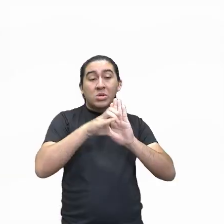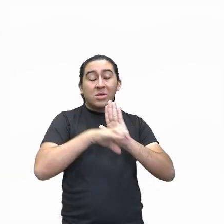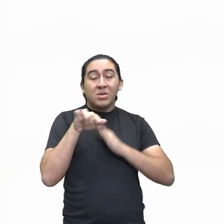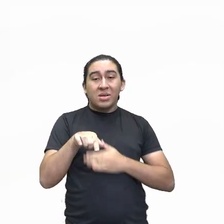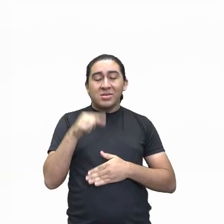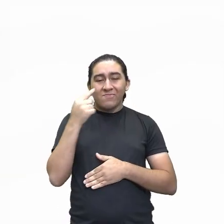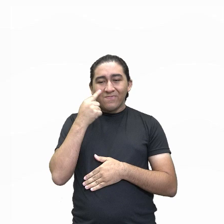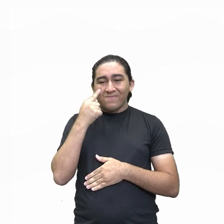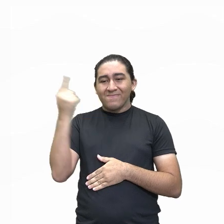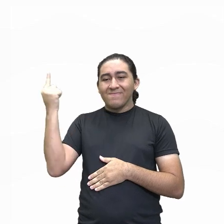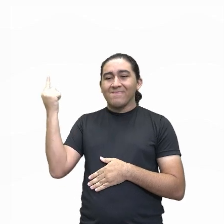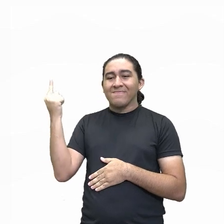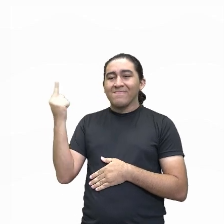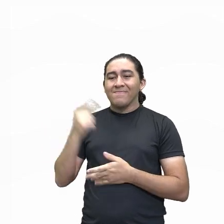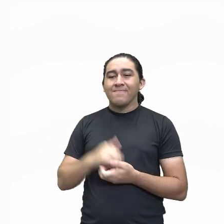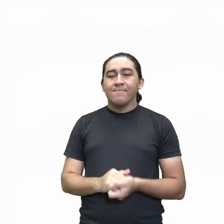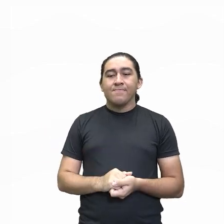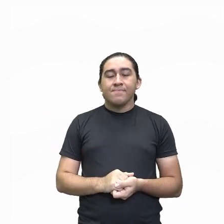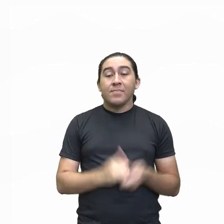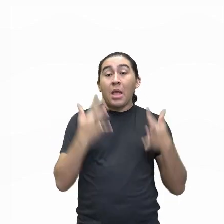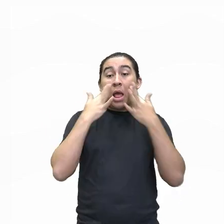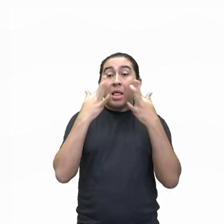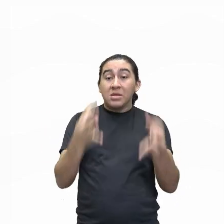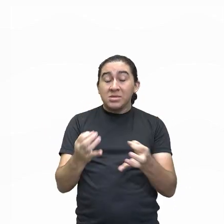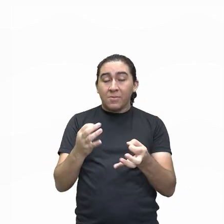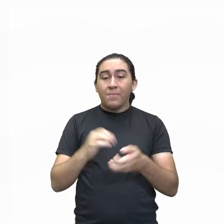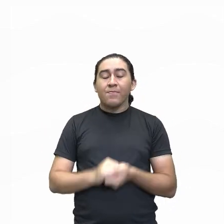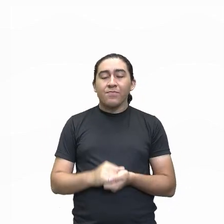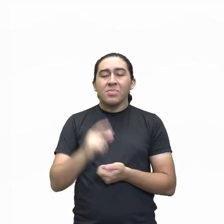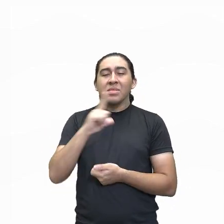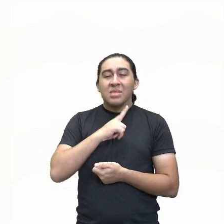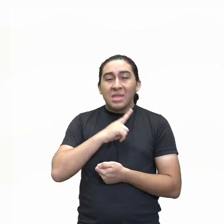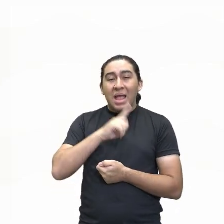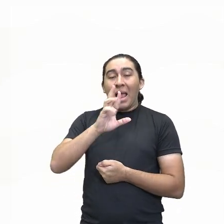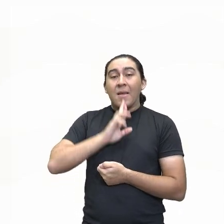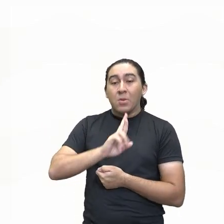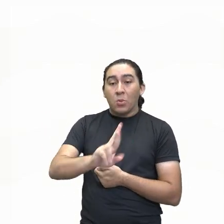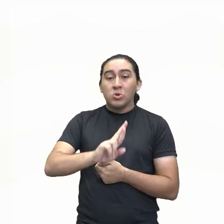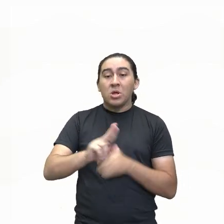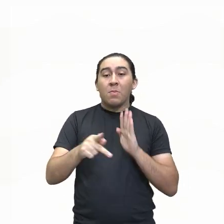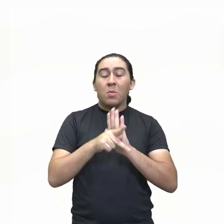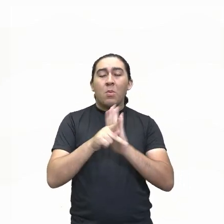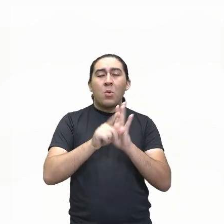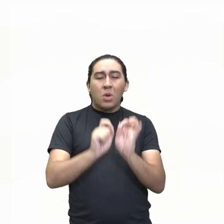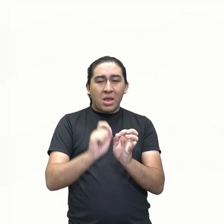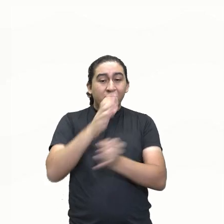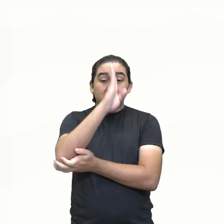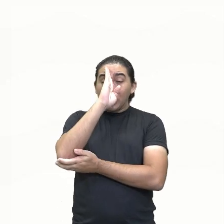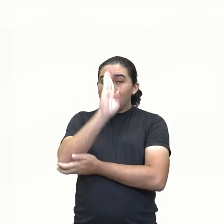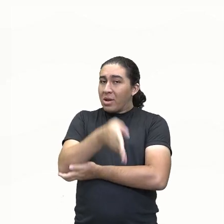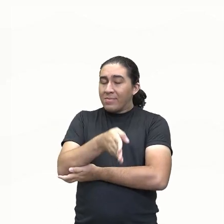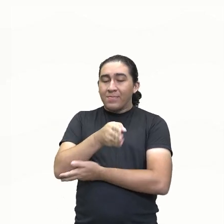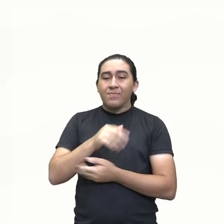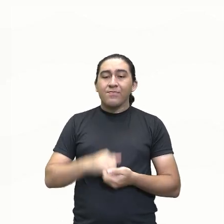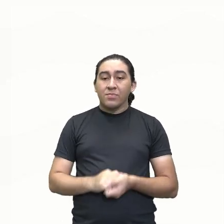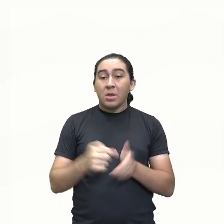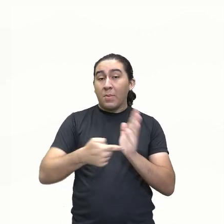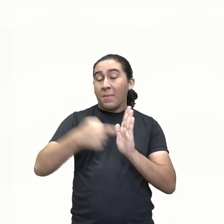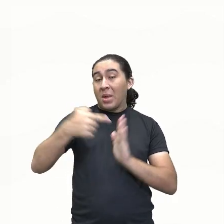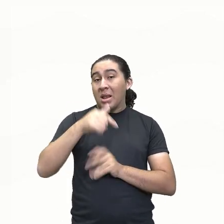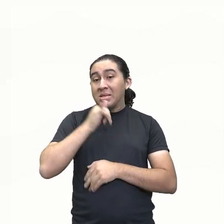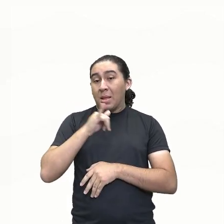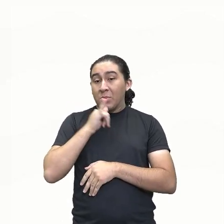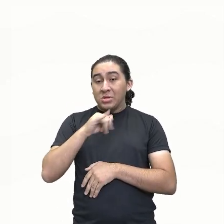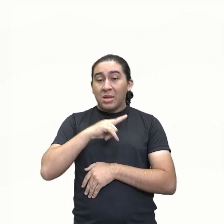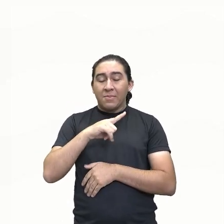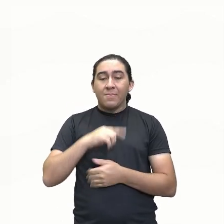logaritmo. Vamos então à nossa cartela? Observem aí porque nós temos uns resultados que são imediatos, tá? O primeiro exemplo, nós